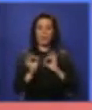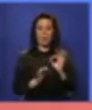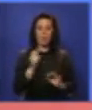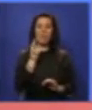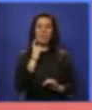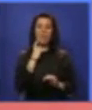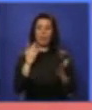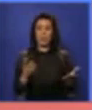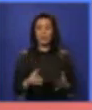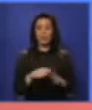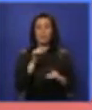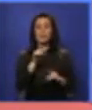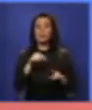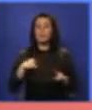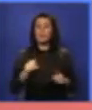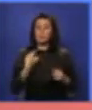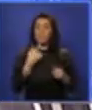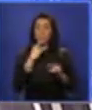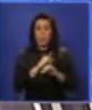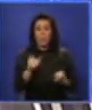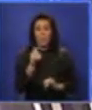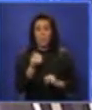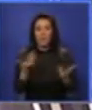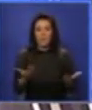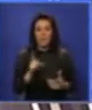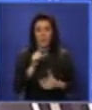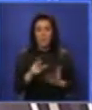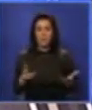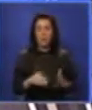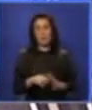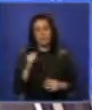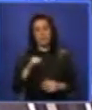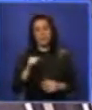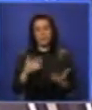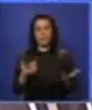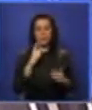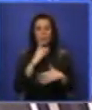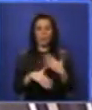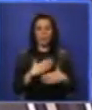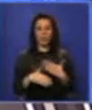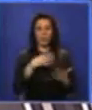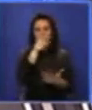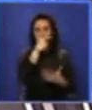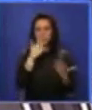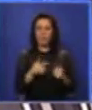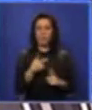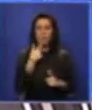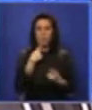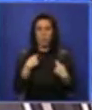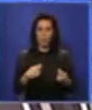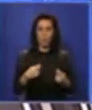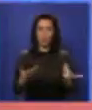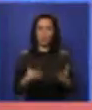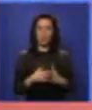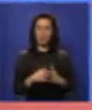tratamentos dentários. Isso para si era uma impossibilidade financeira também, Carla? Era. Era e continua a ser, infelizmente. Porque são muitos custos